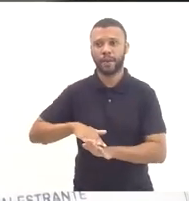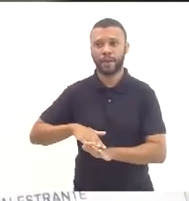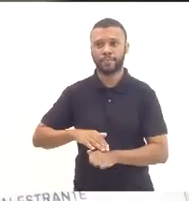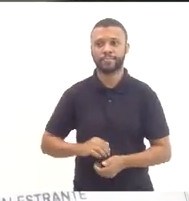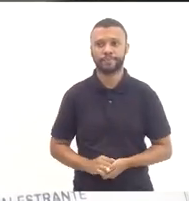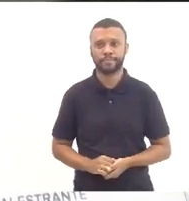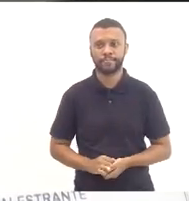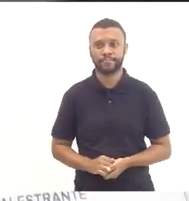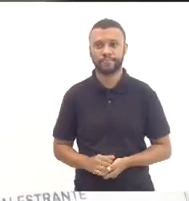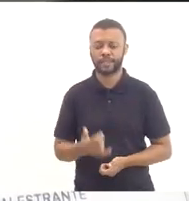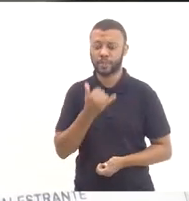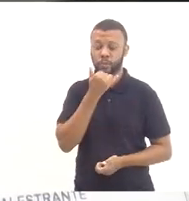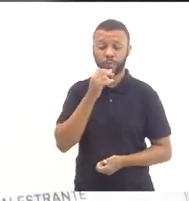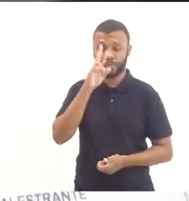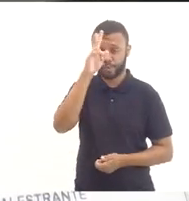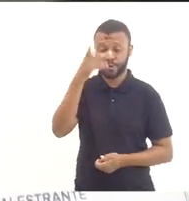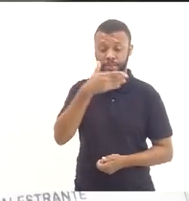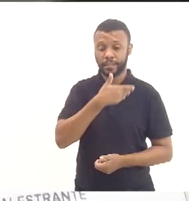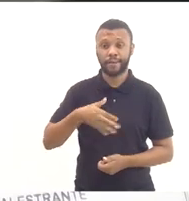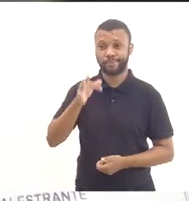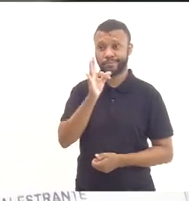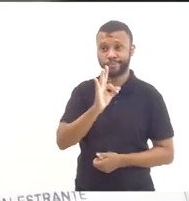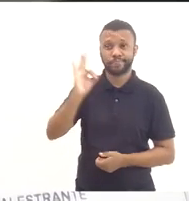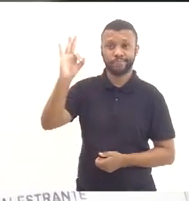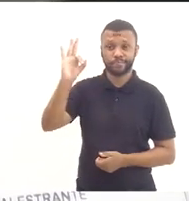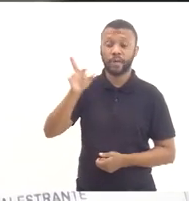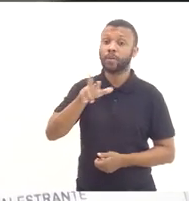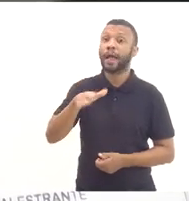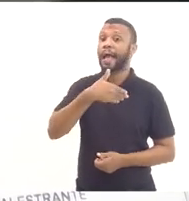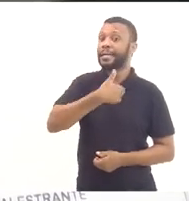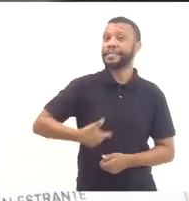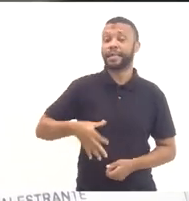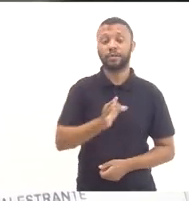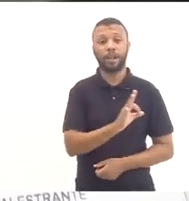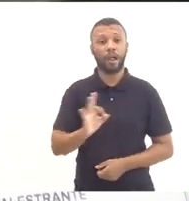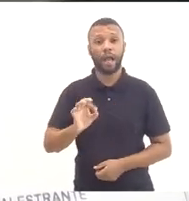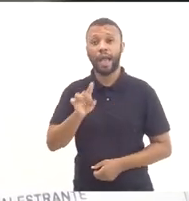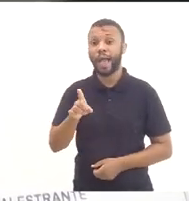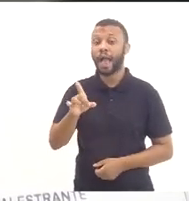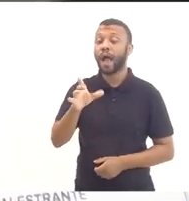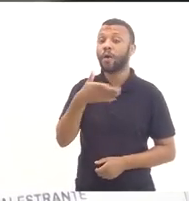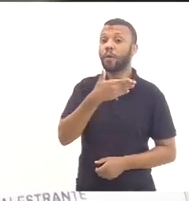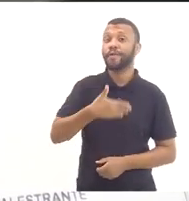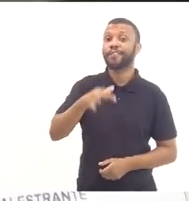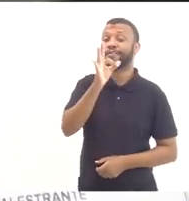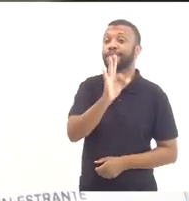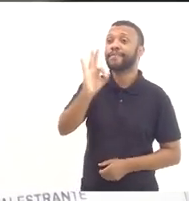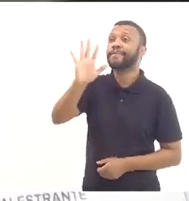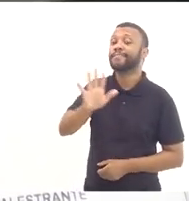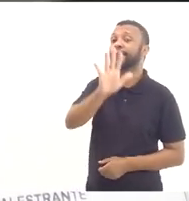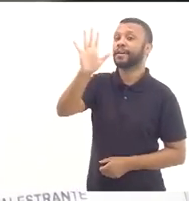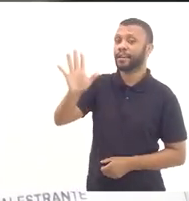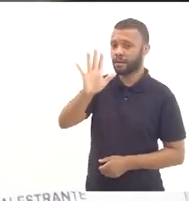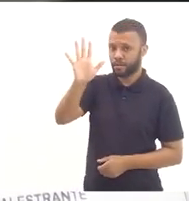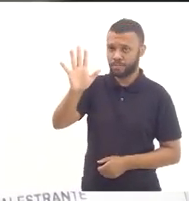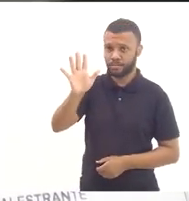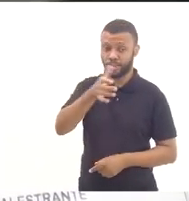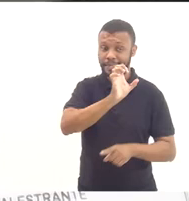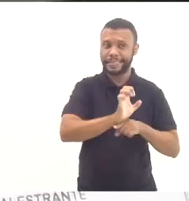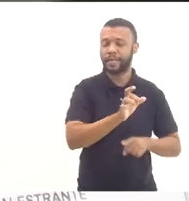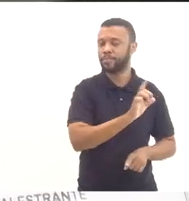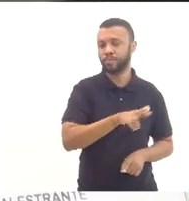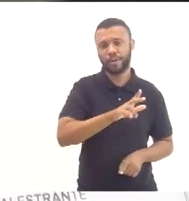ah é desculpa da União perdão tá meu corrijam não é estado o perdão estado não união é eu